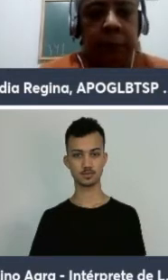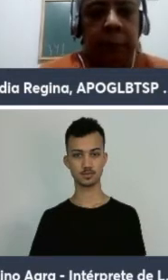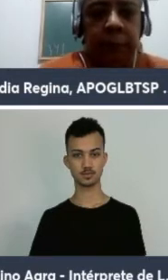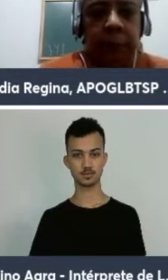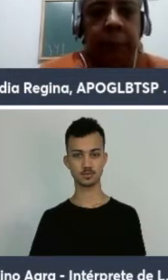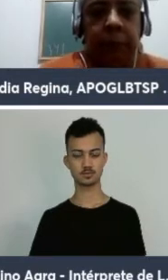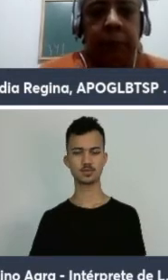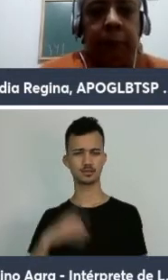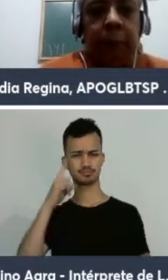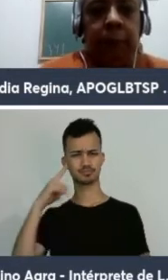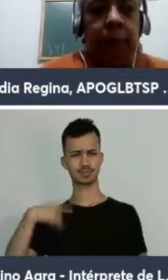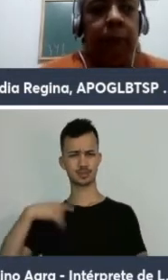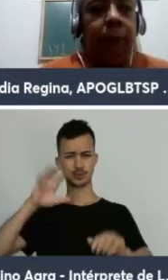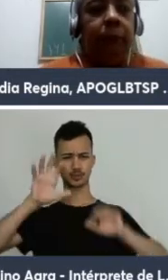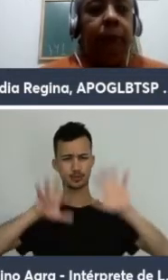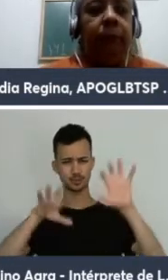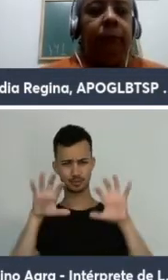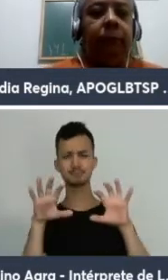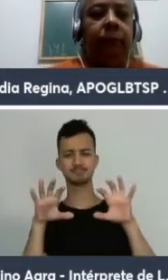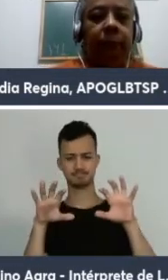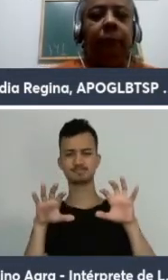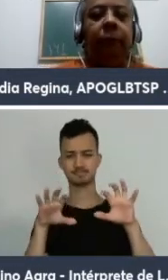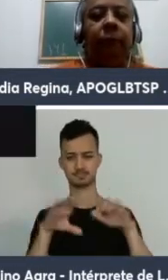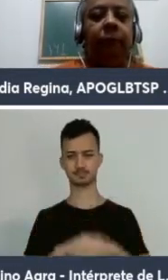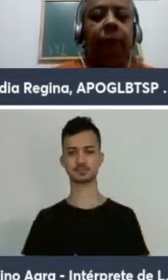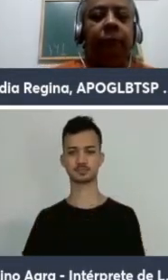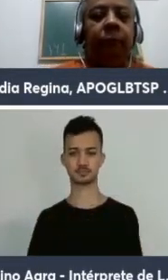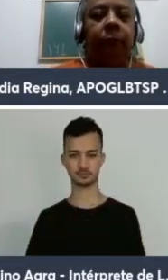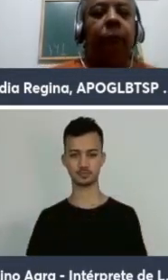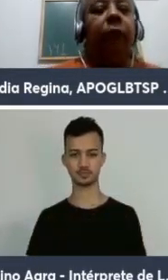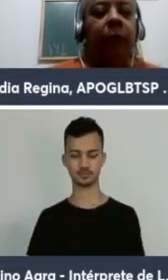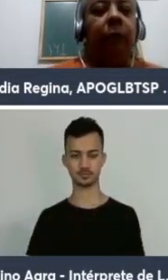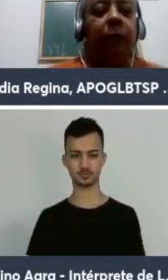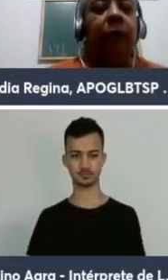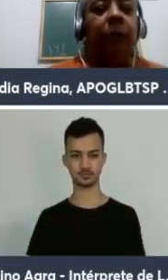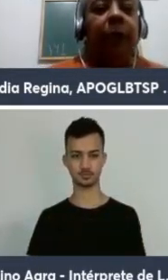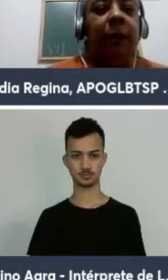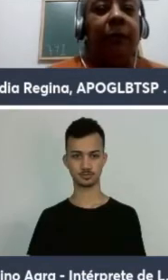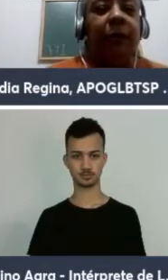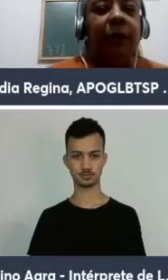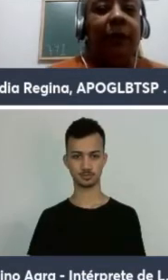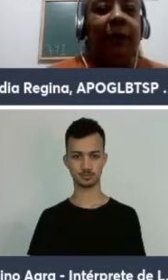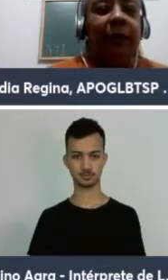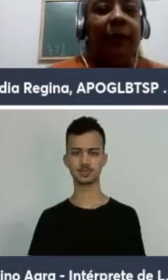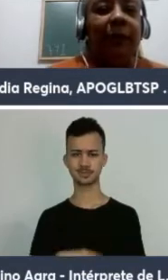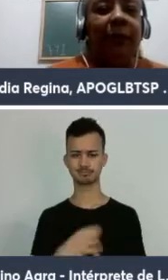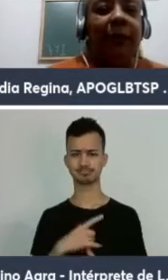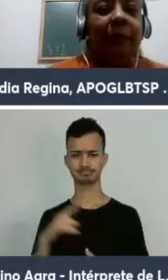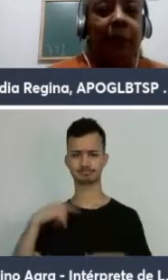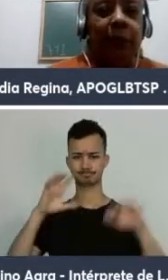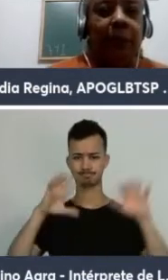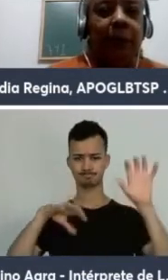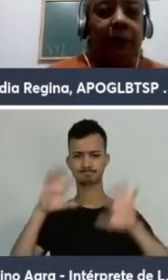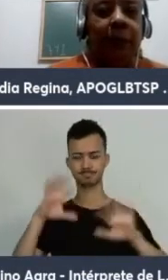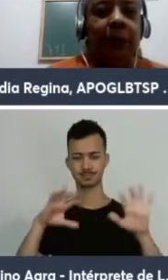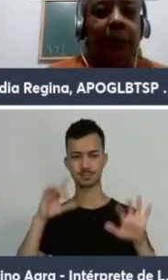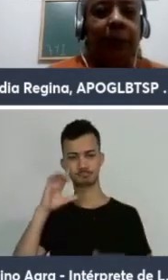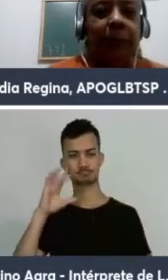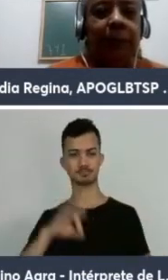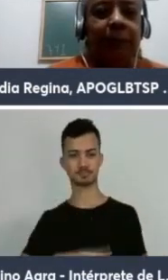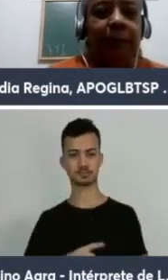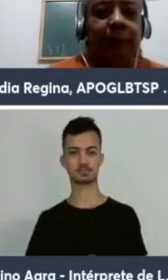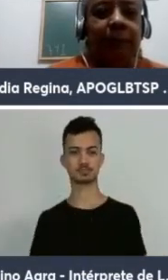Travou um pouquinho para mim aqui, o Ciro. Travou para você também, Cláudia? Deu uma travadinha. Travou?